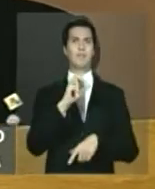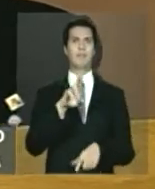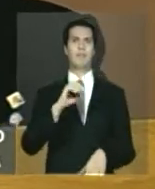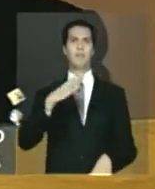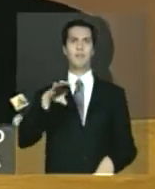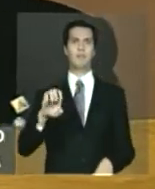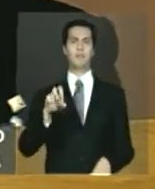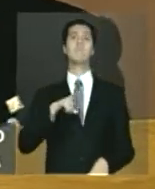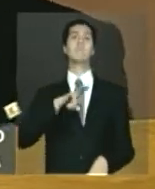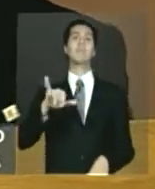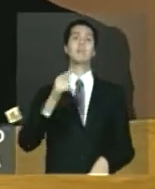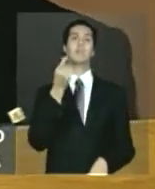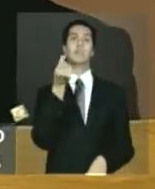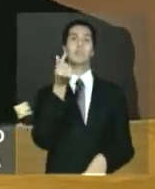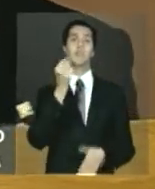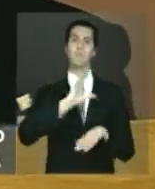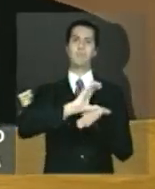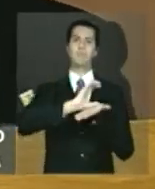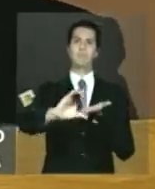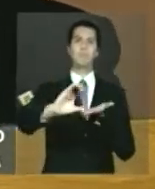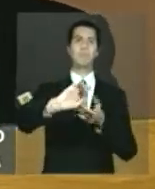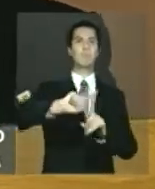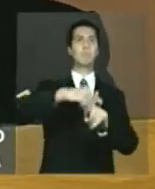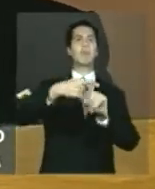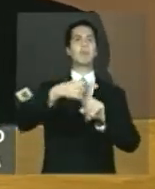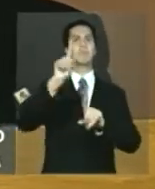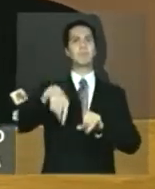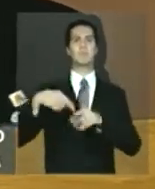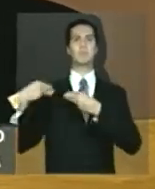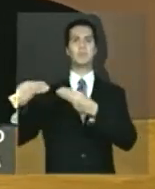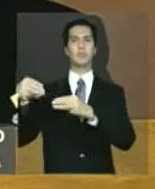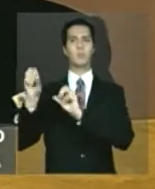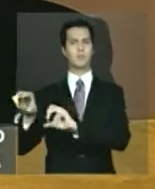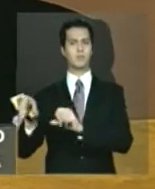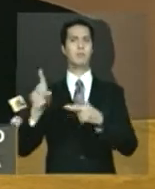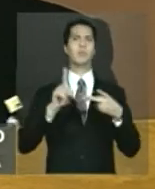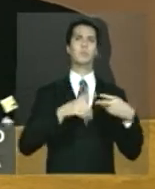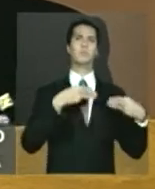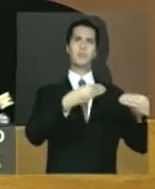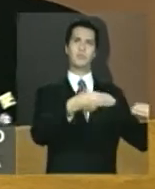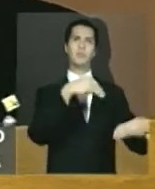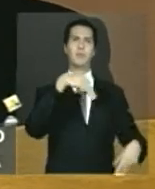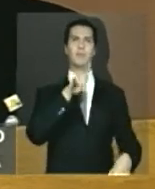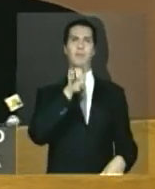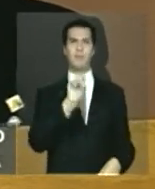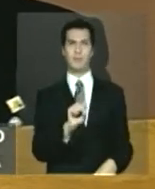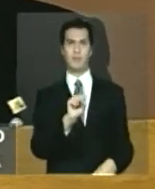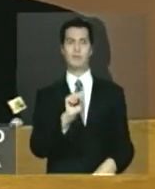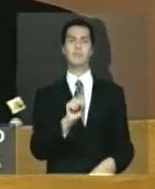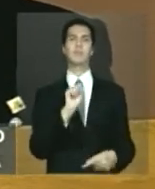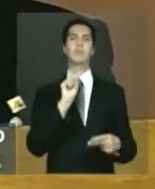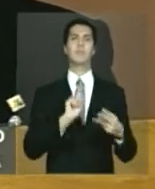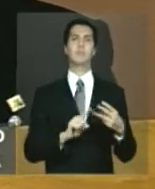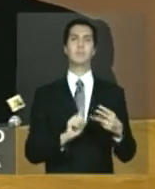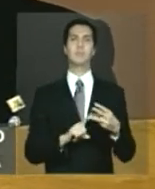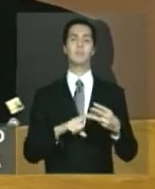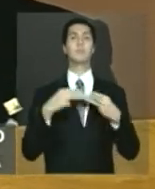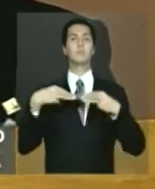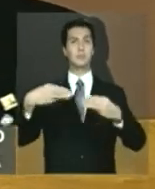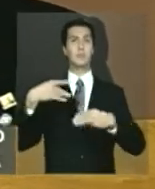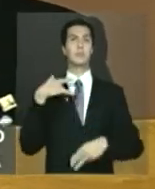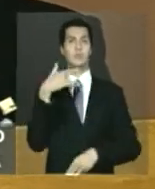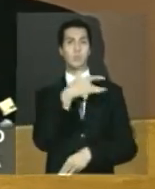de Plus de estímulo do Ministério da Educação do ministério de Desenvolvimento Social do Brasil sem miséria e da